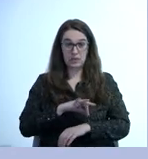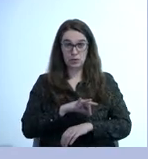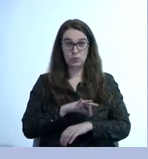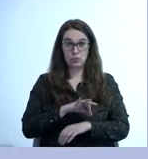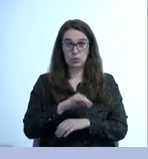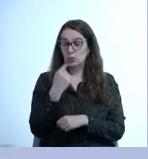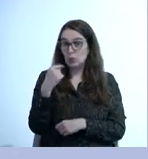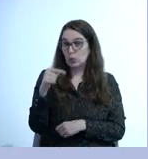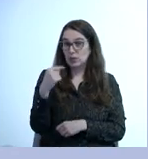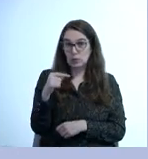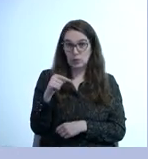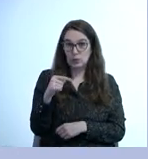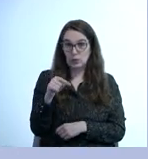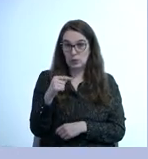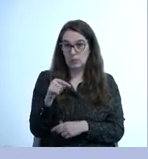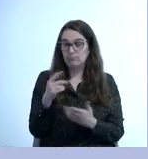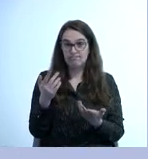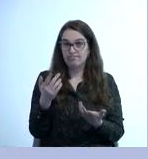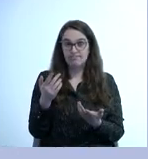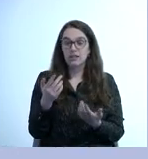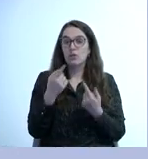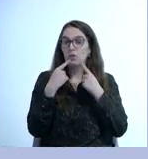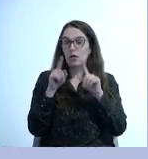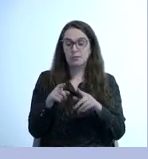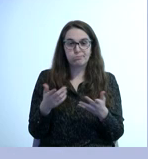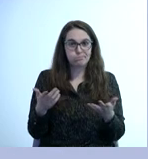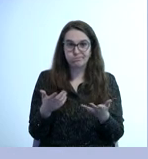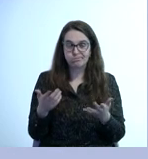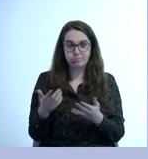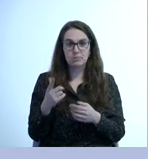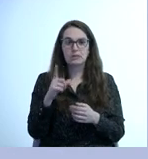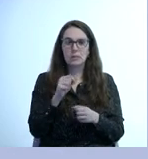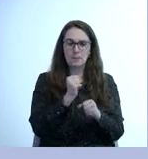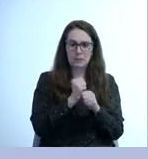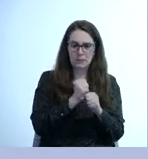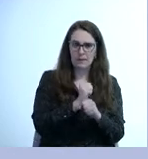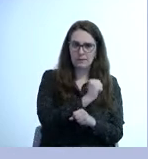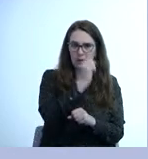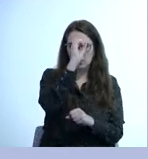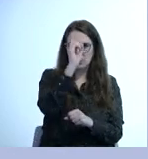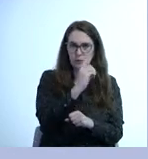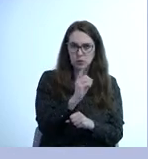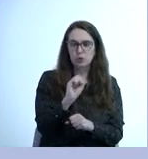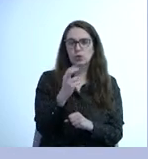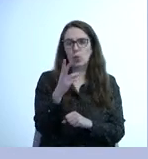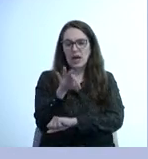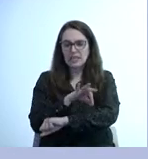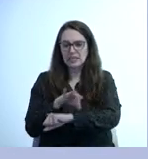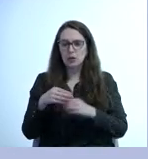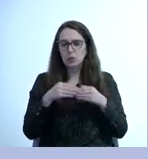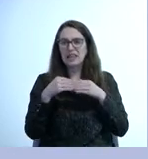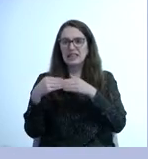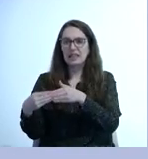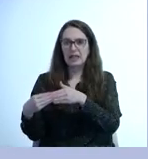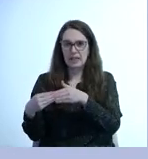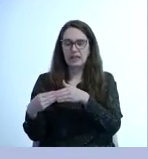absolutamente único e irrepetível, no seu papel, quer como professor, quer como arquiteto líder